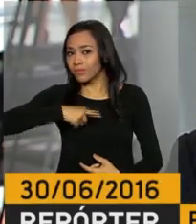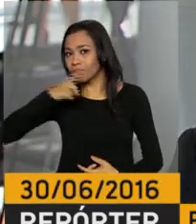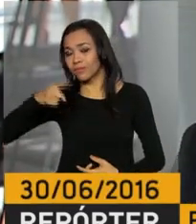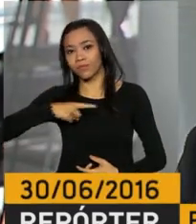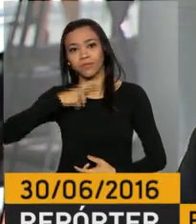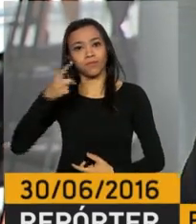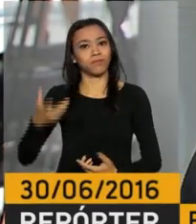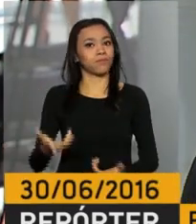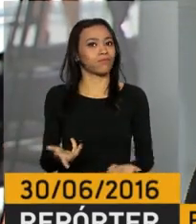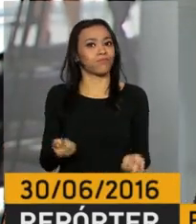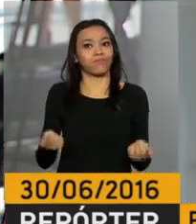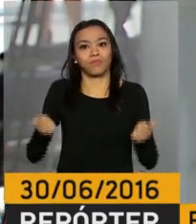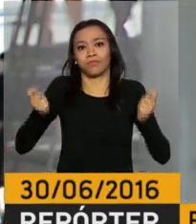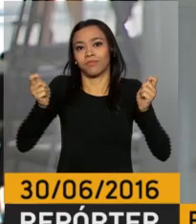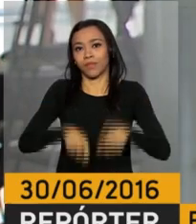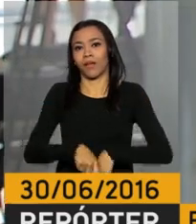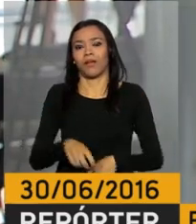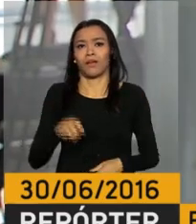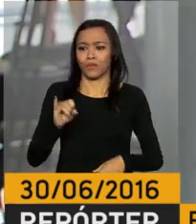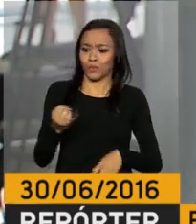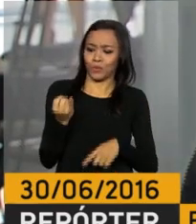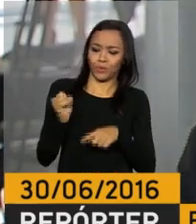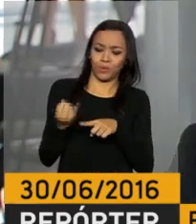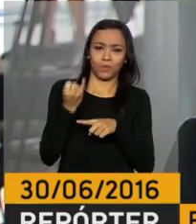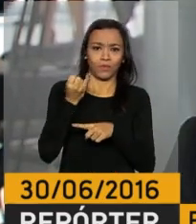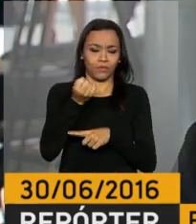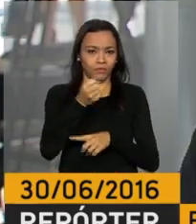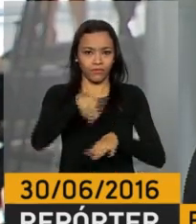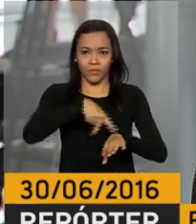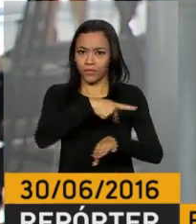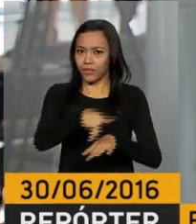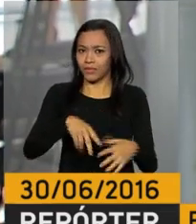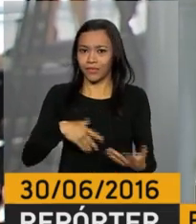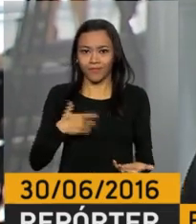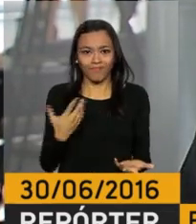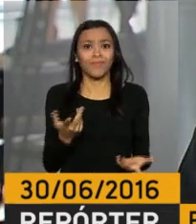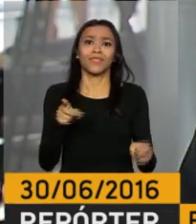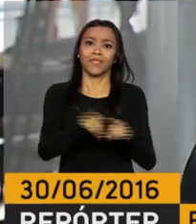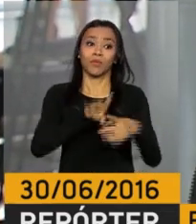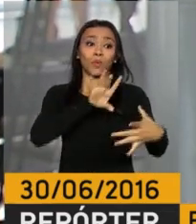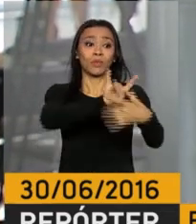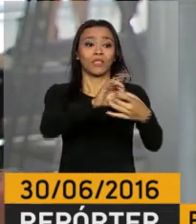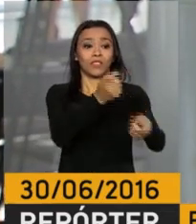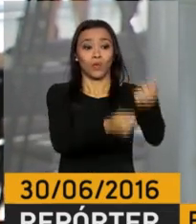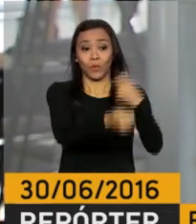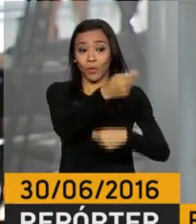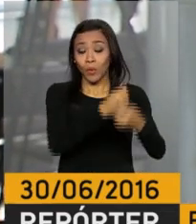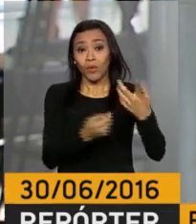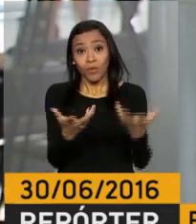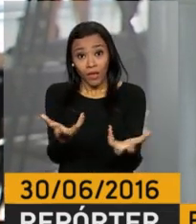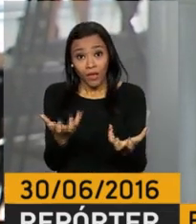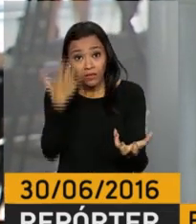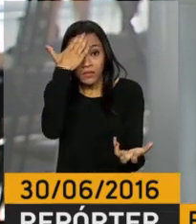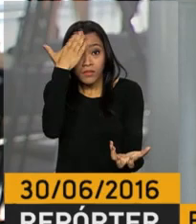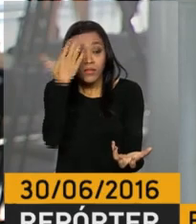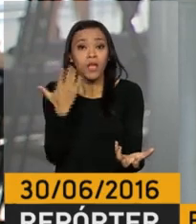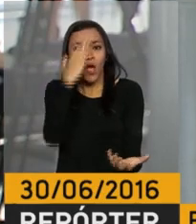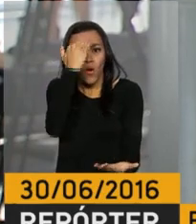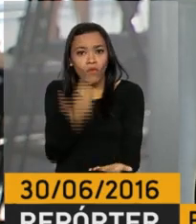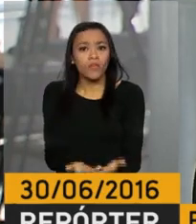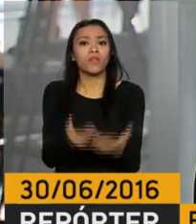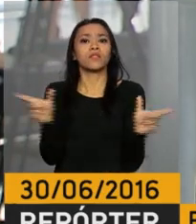número de exorbitante que é a cobrança de juros no país ao momento econômico quero dizer da confiança da